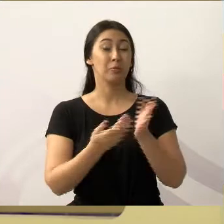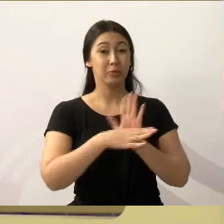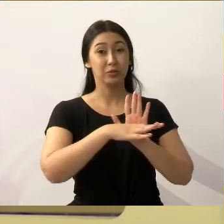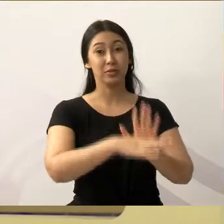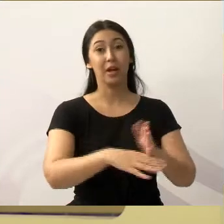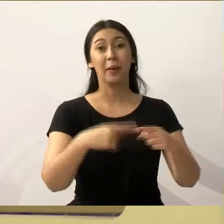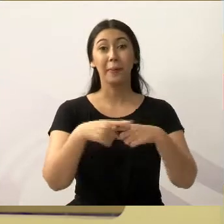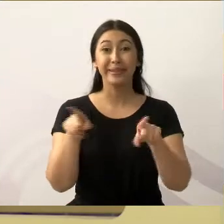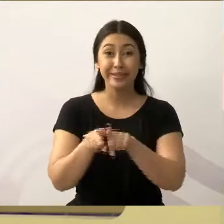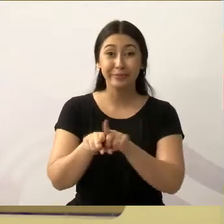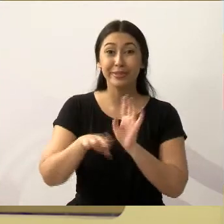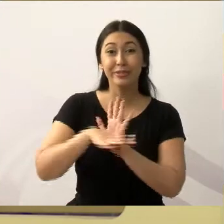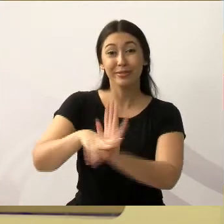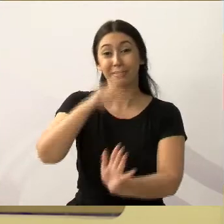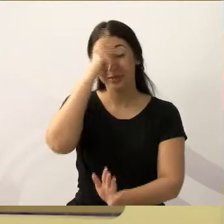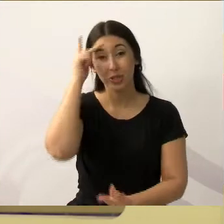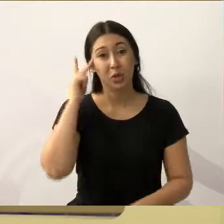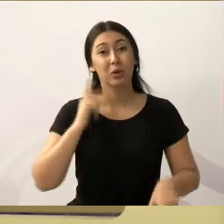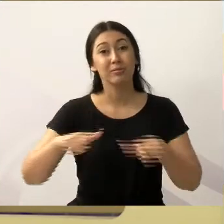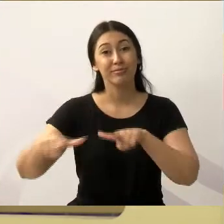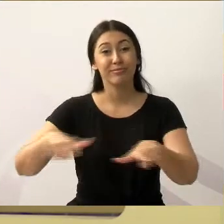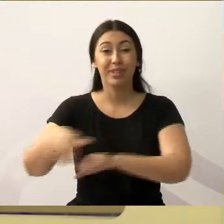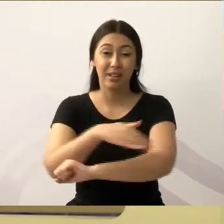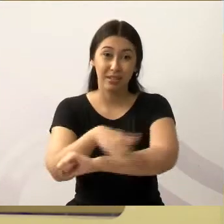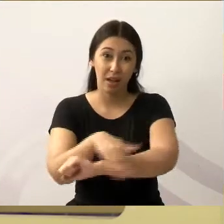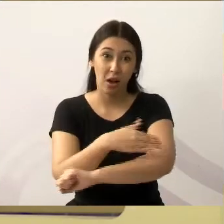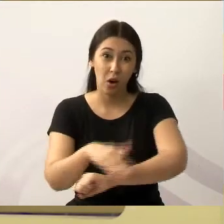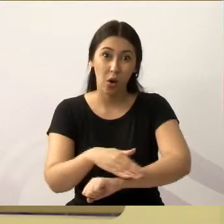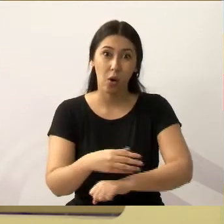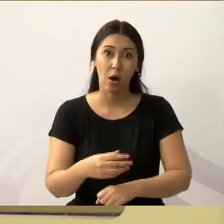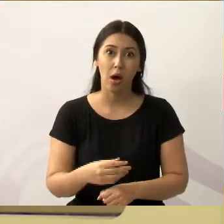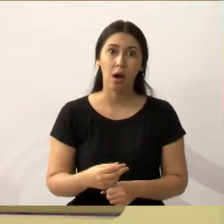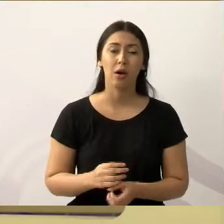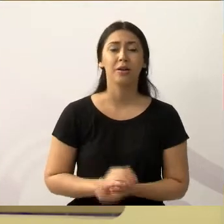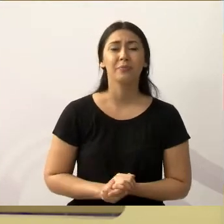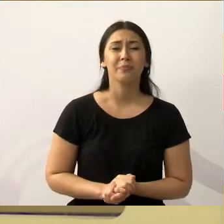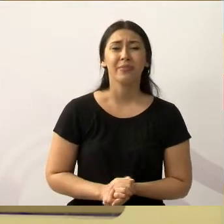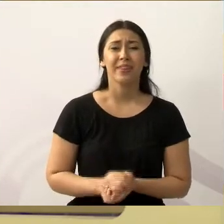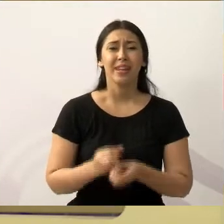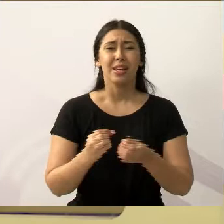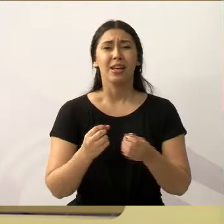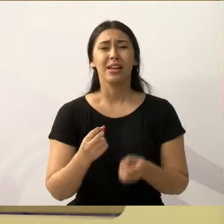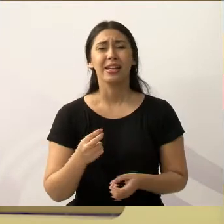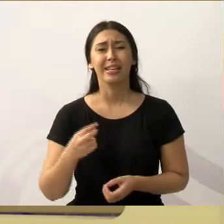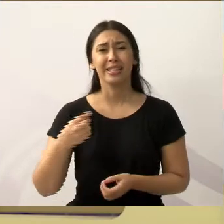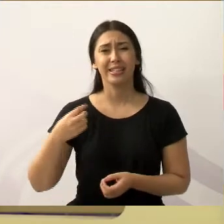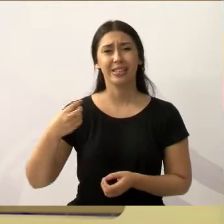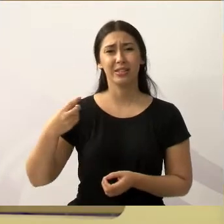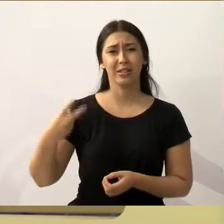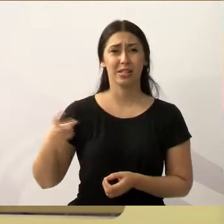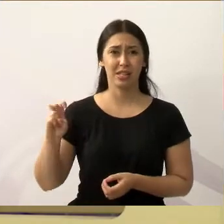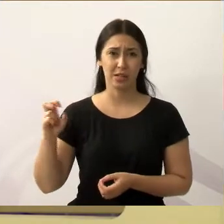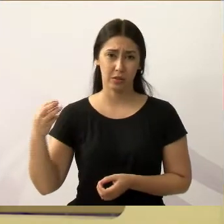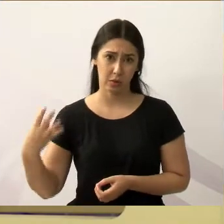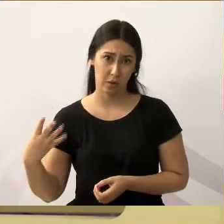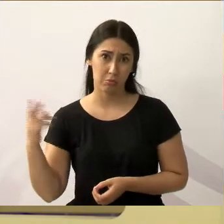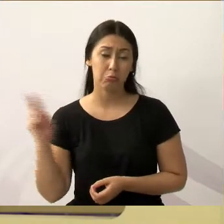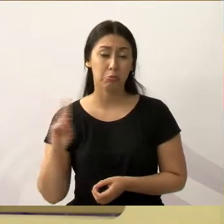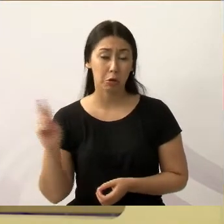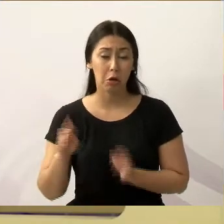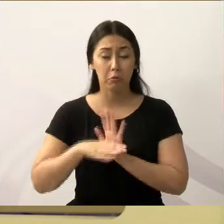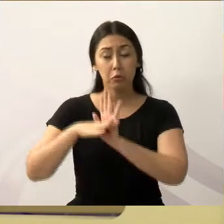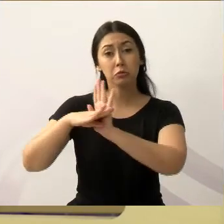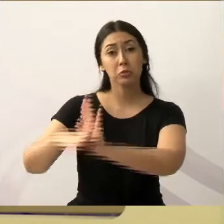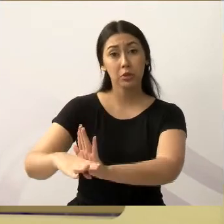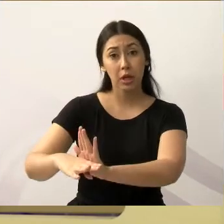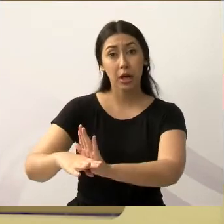dos trabalhadores ambulantes. Esse valor de 154, ele se justifica porque hoje as cestas básicas, dentro do levantamento, você tem cestas